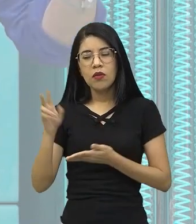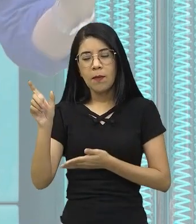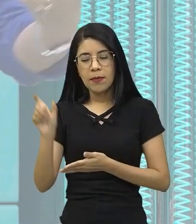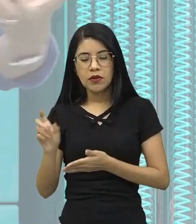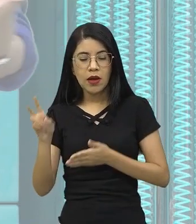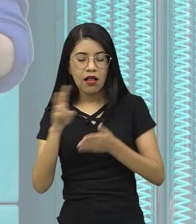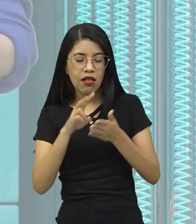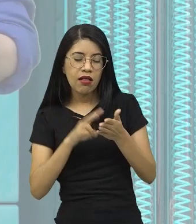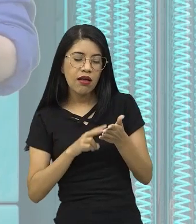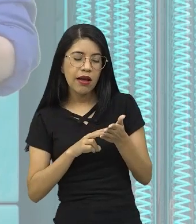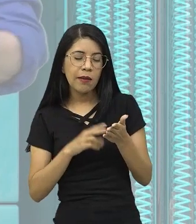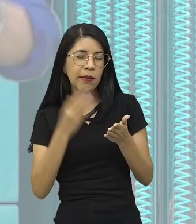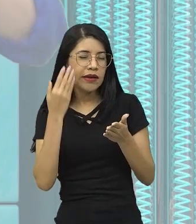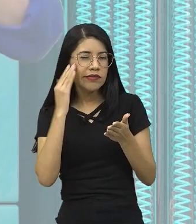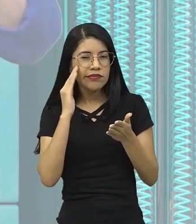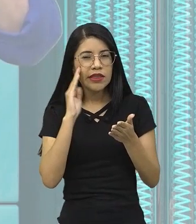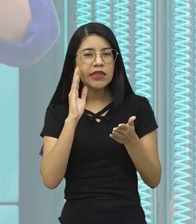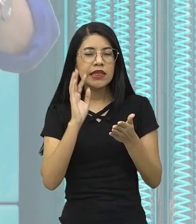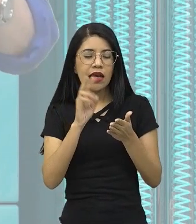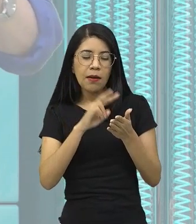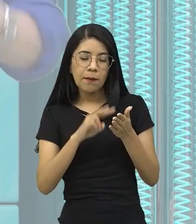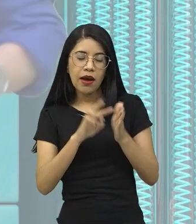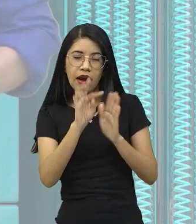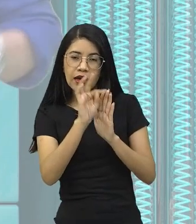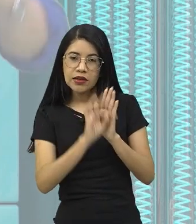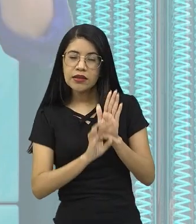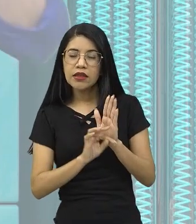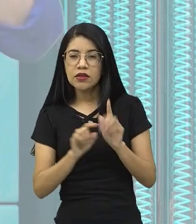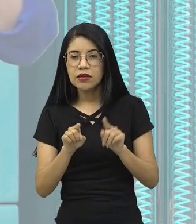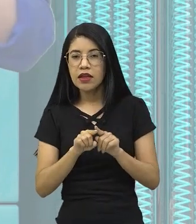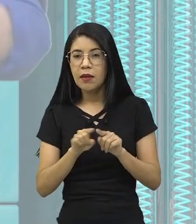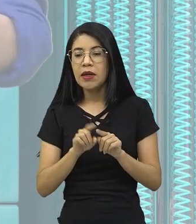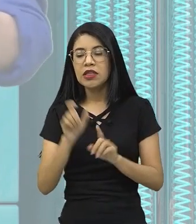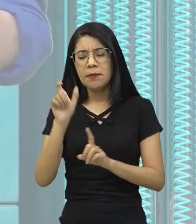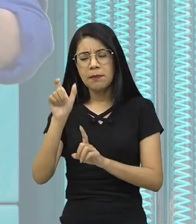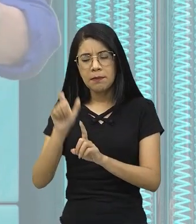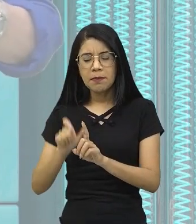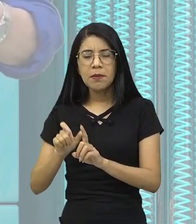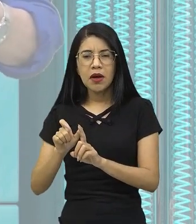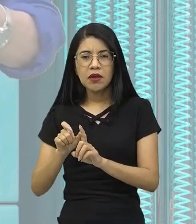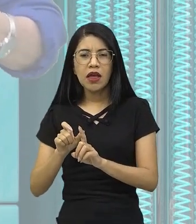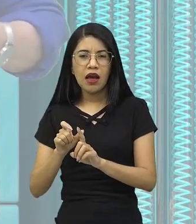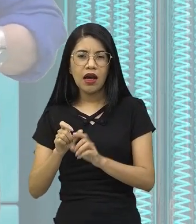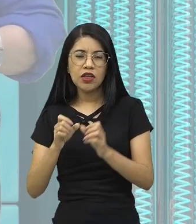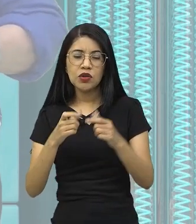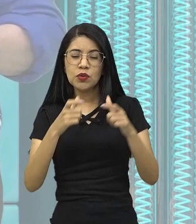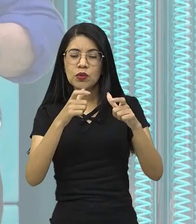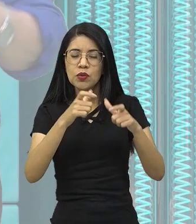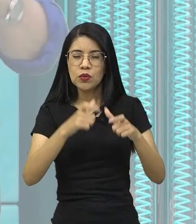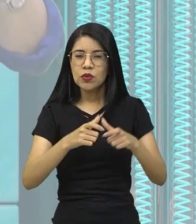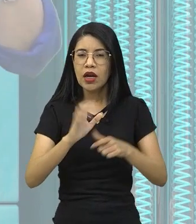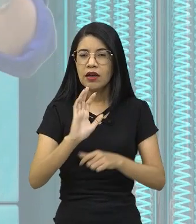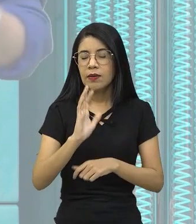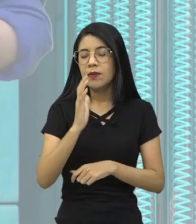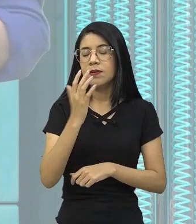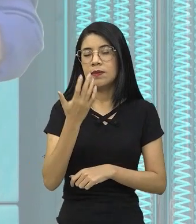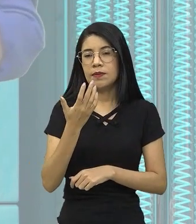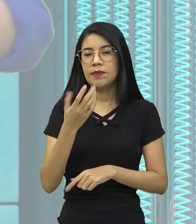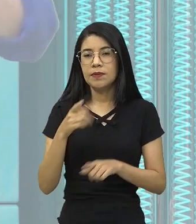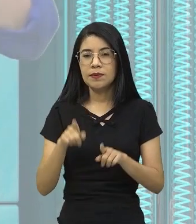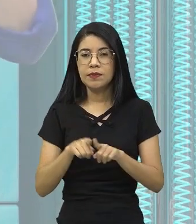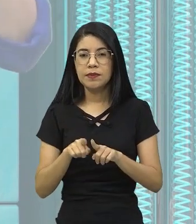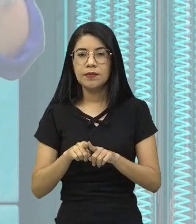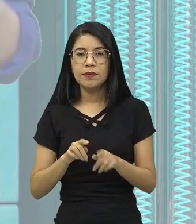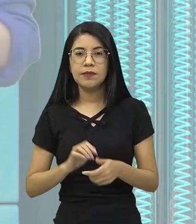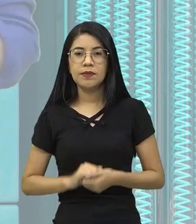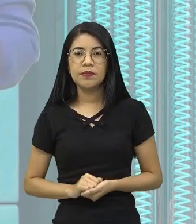se envolver na narrativa, né? Porque já citou a personagem, já disse onde vai acontecer a história, certo?